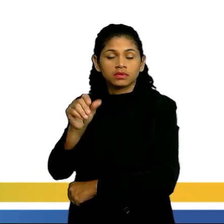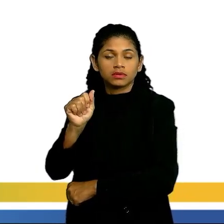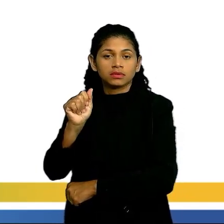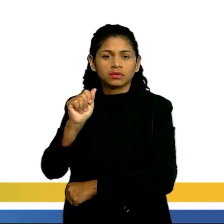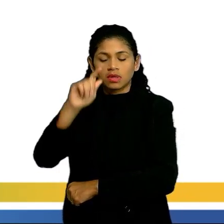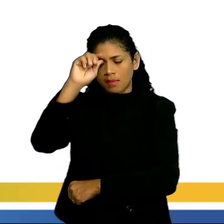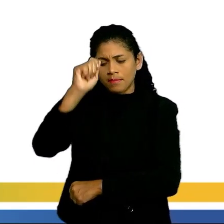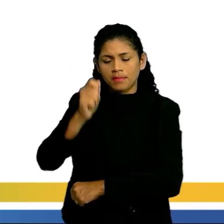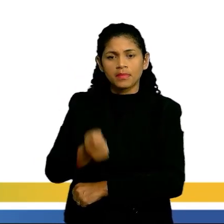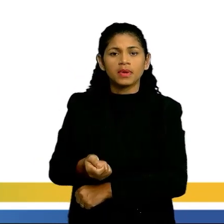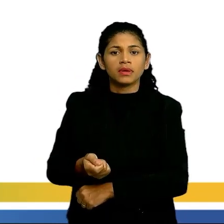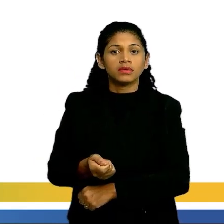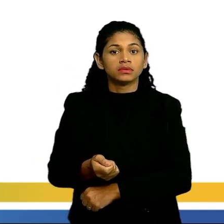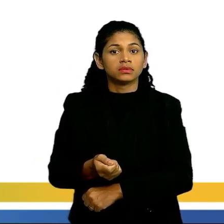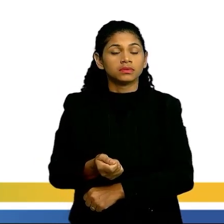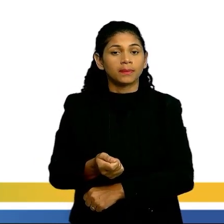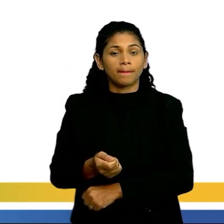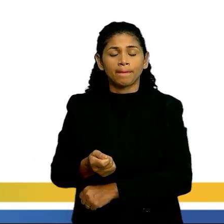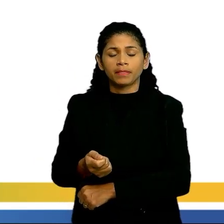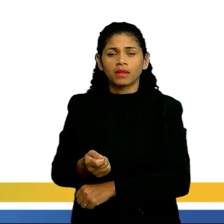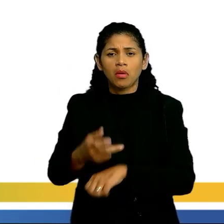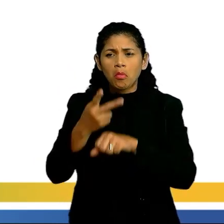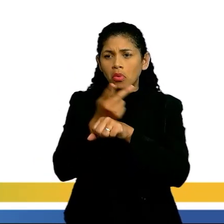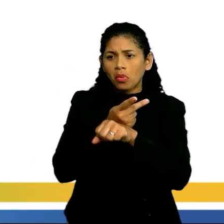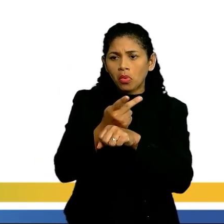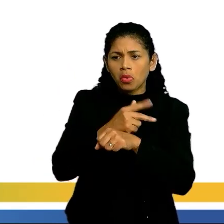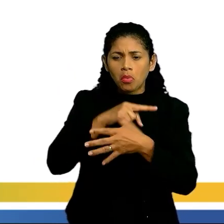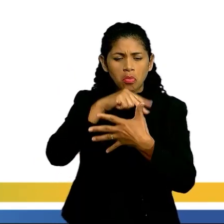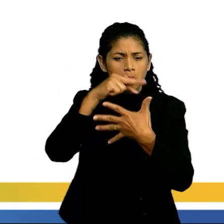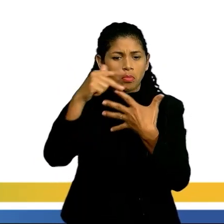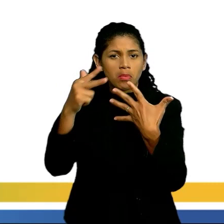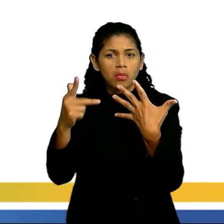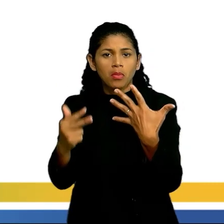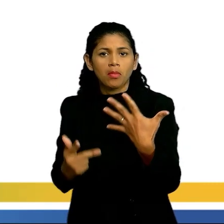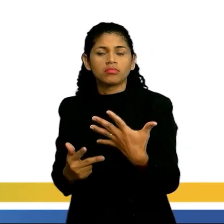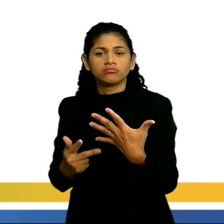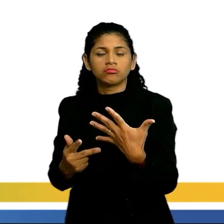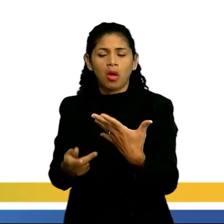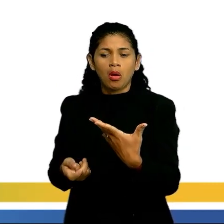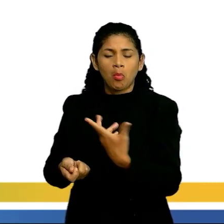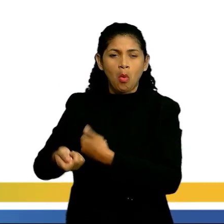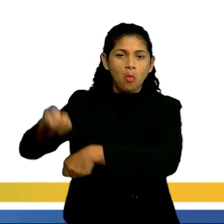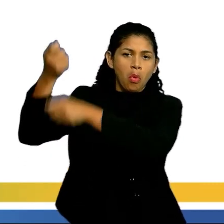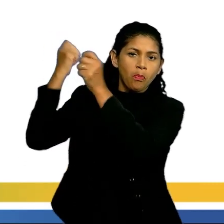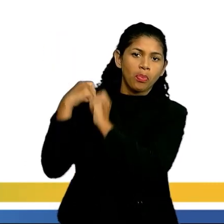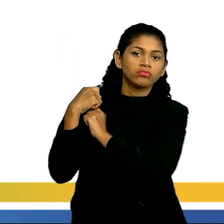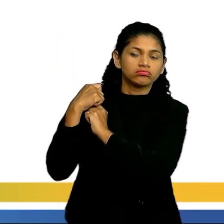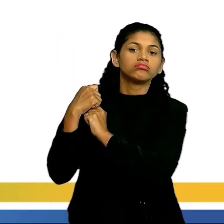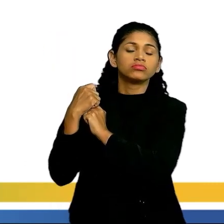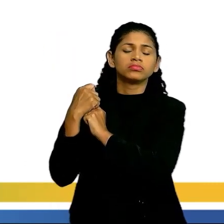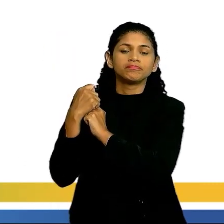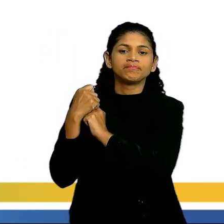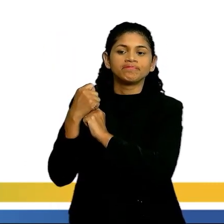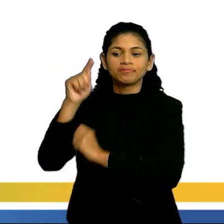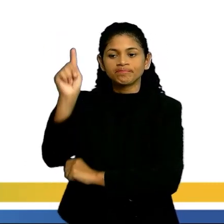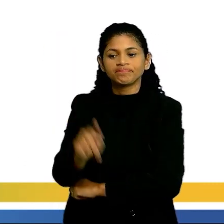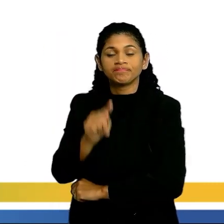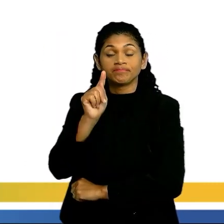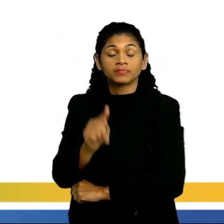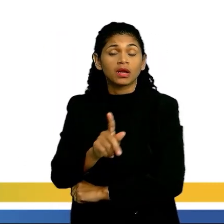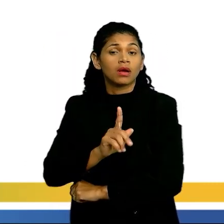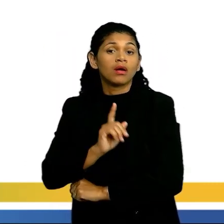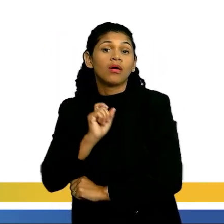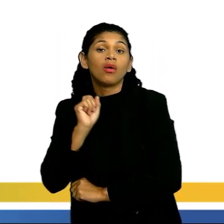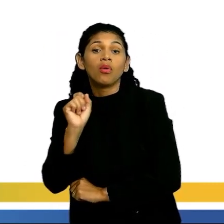vamos atrás de outros mandamentos para poder colocar nas nossas próprias costas uma carga para negar aquilo que é